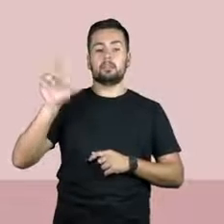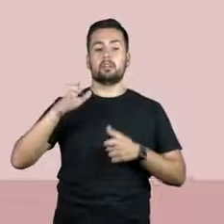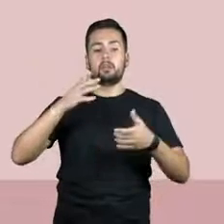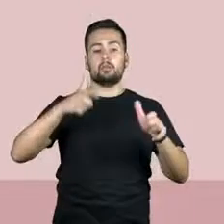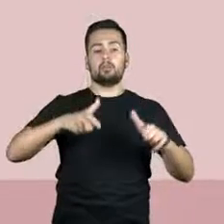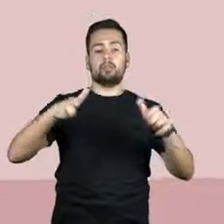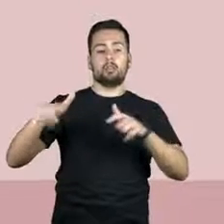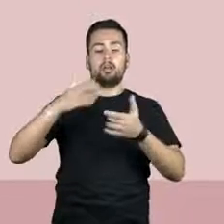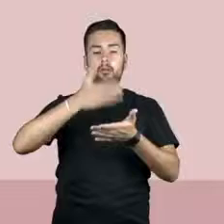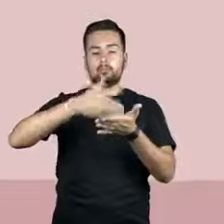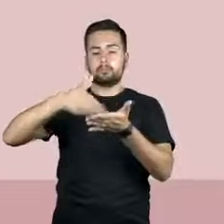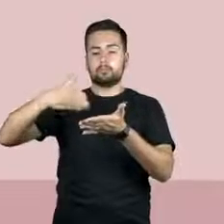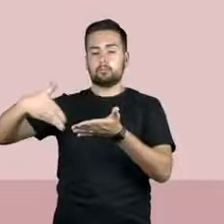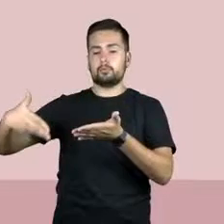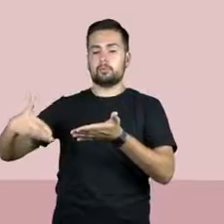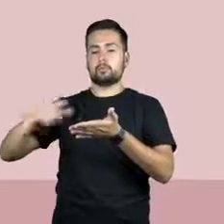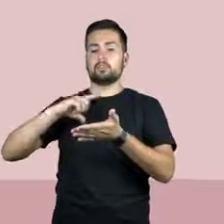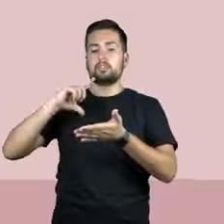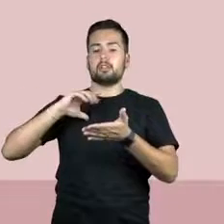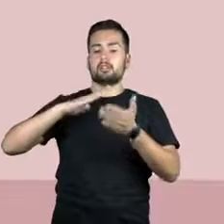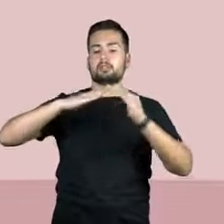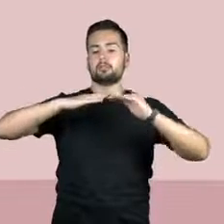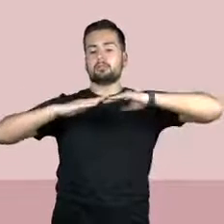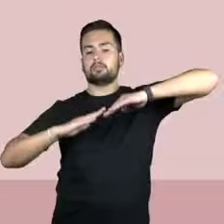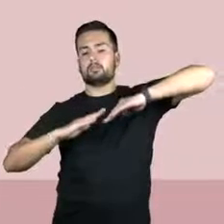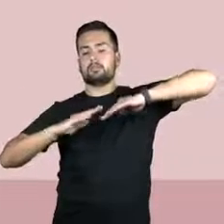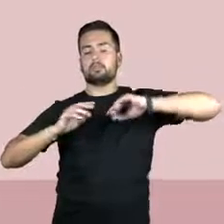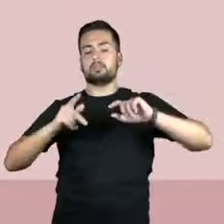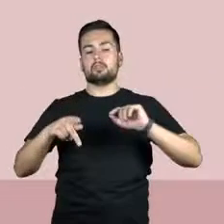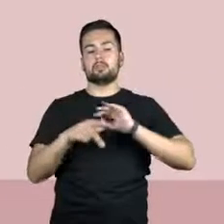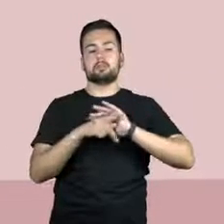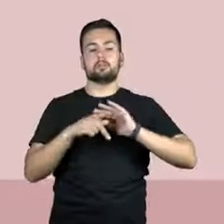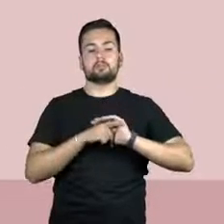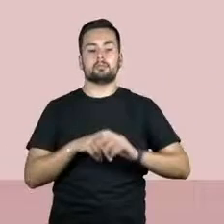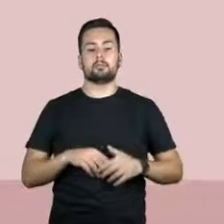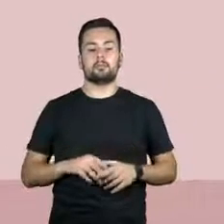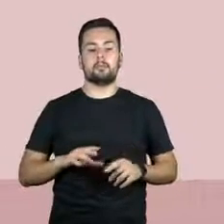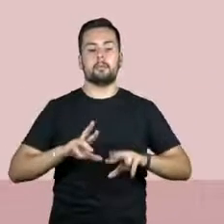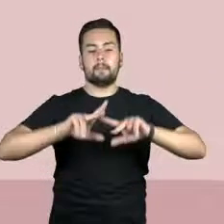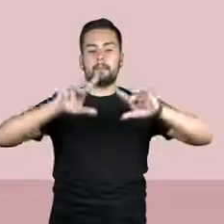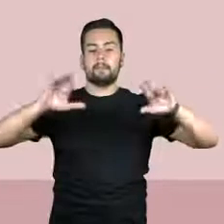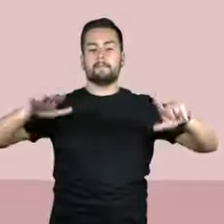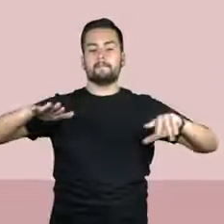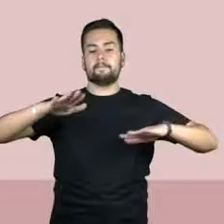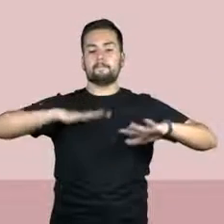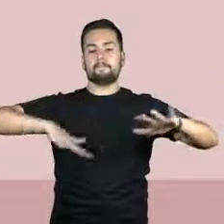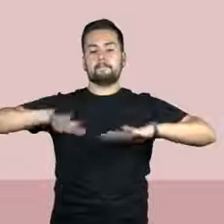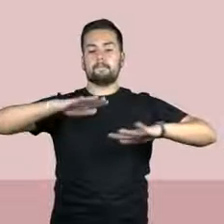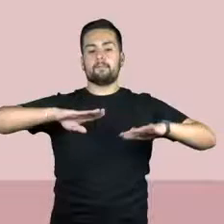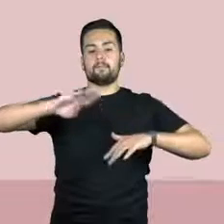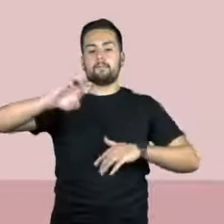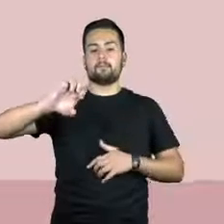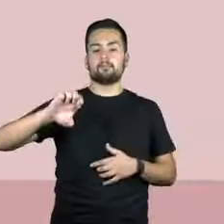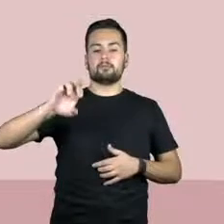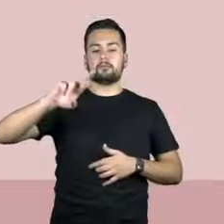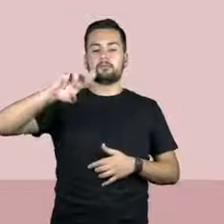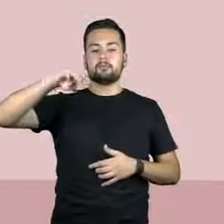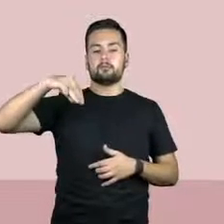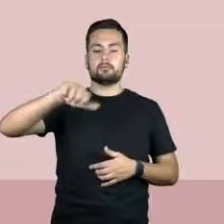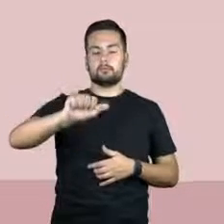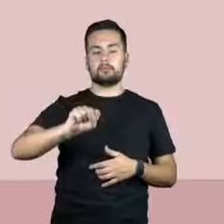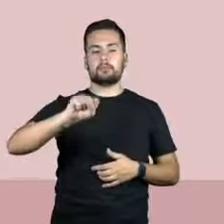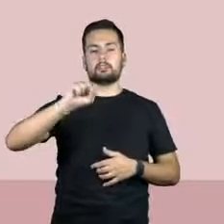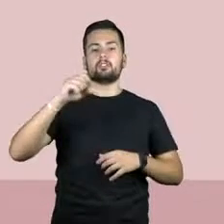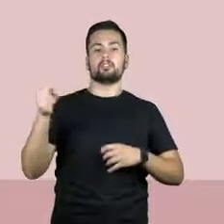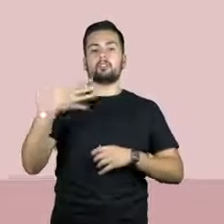a atenuar essa diagonal, né, esse talude único, em diversas bermas, tá? Esses novos